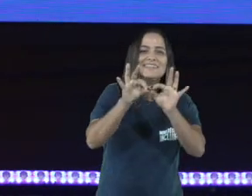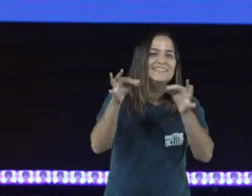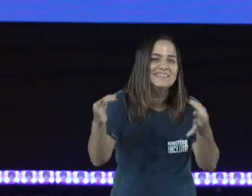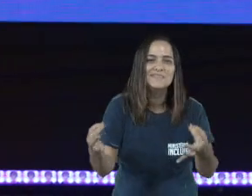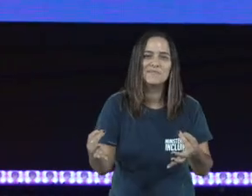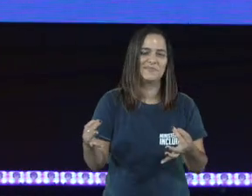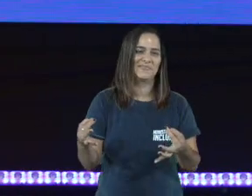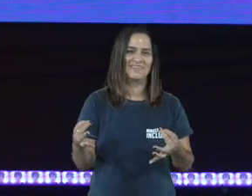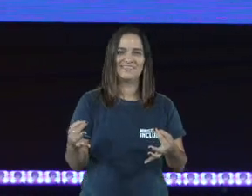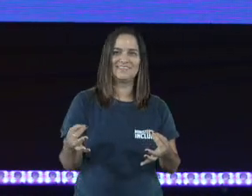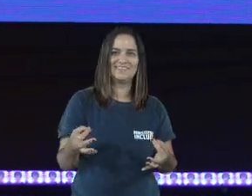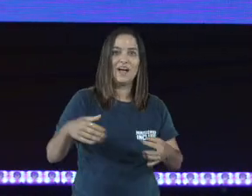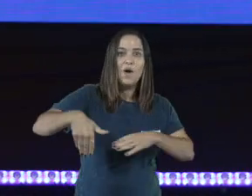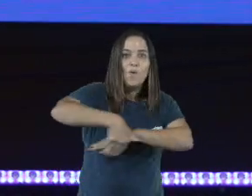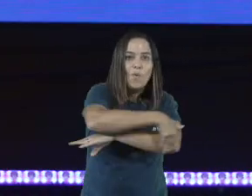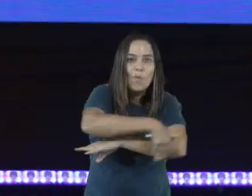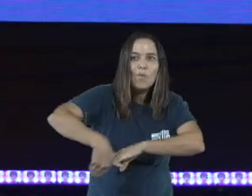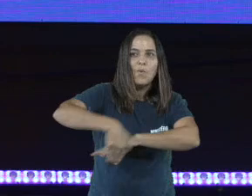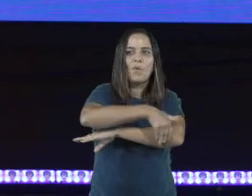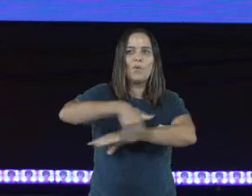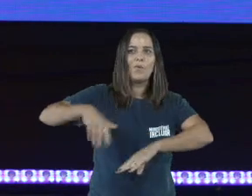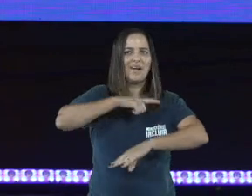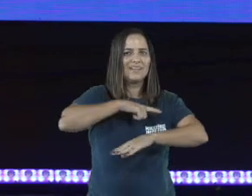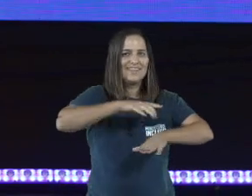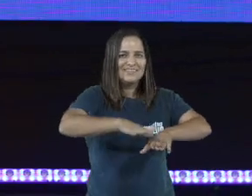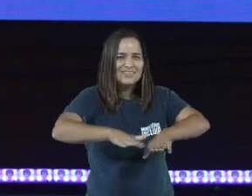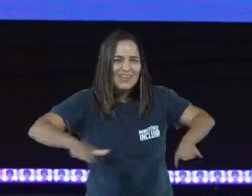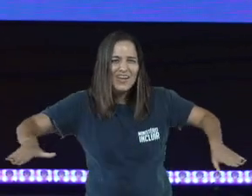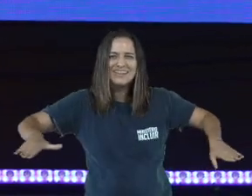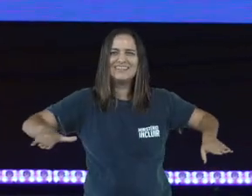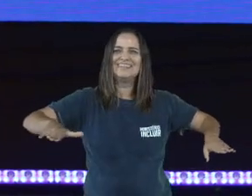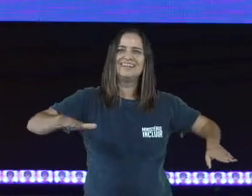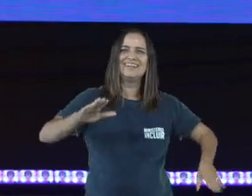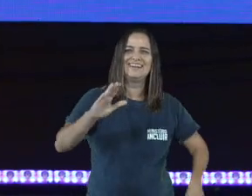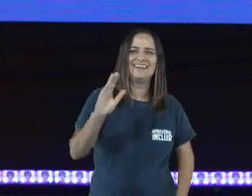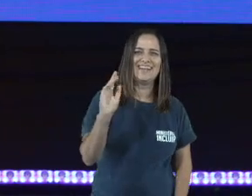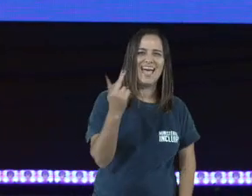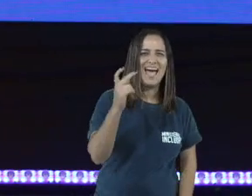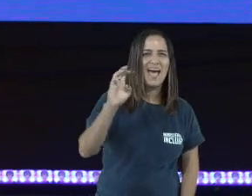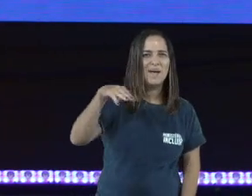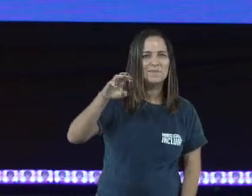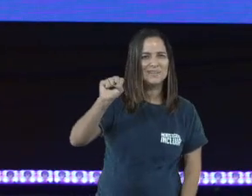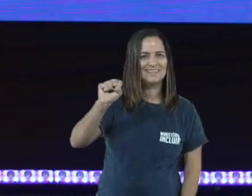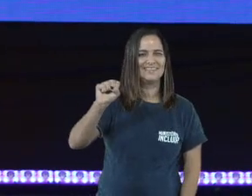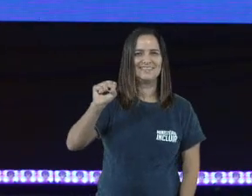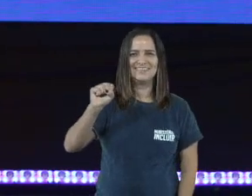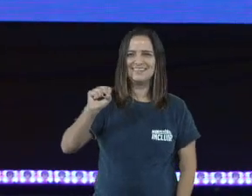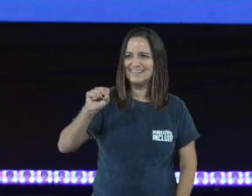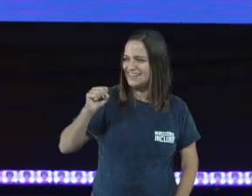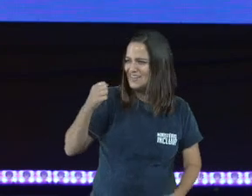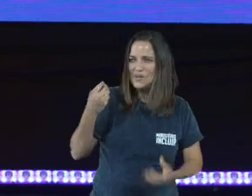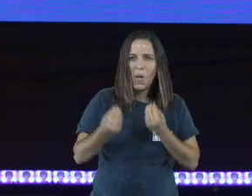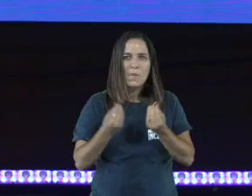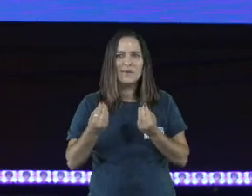e estudando em escola pública tô vendo o filho do sequinho comendo hambúrguer e eu macarrão